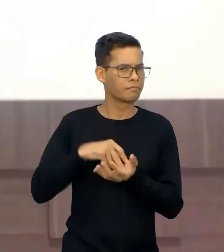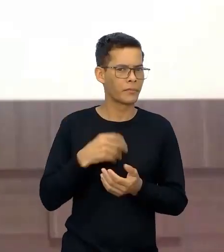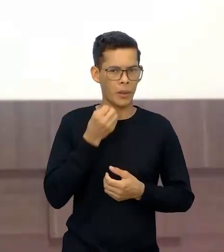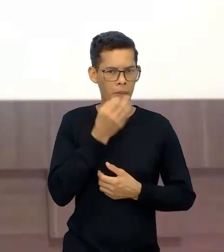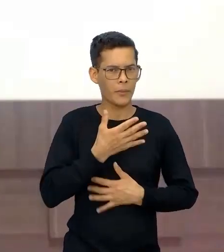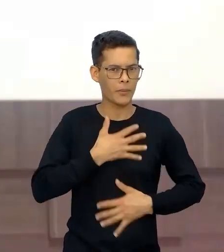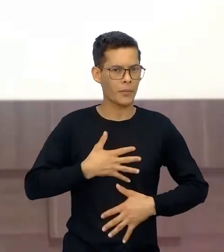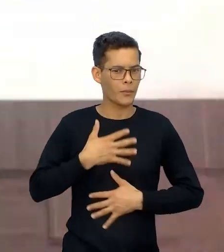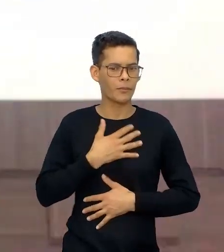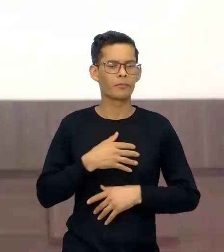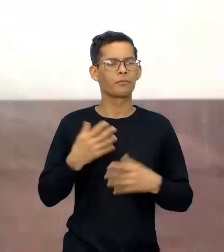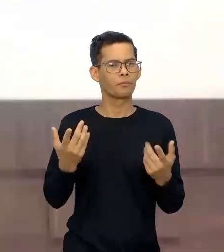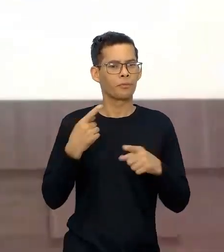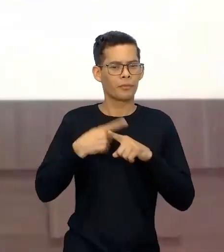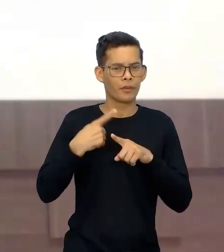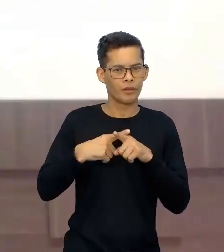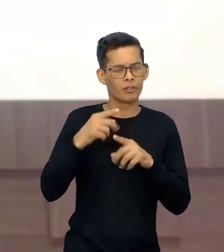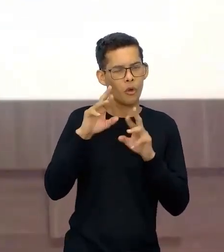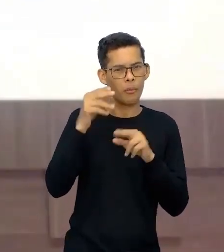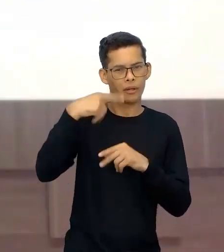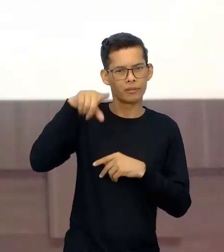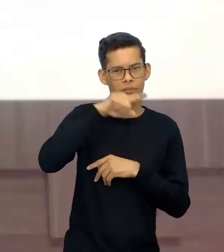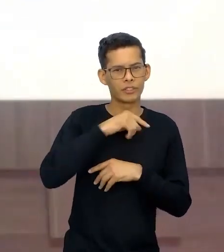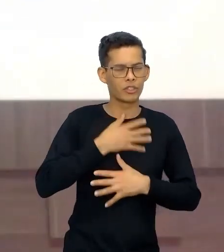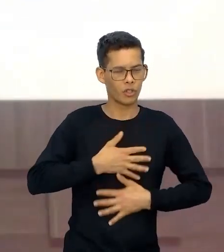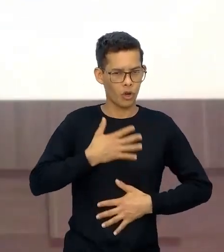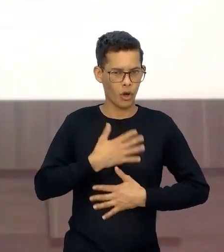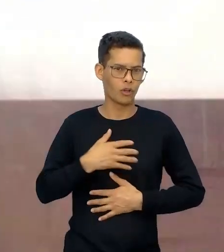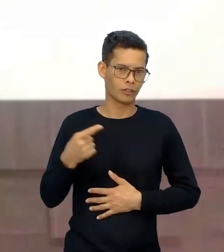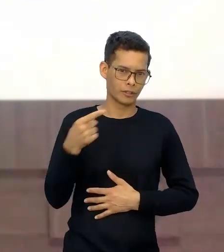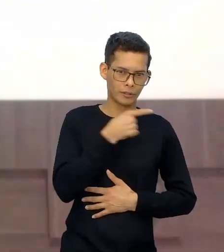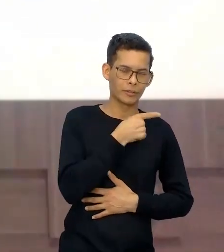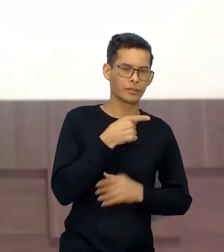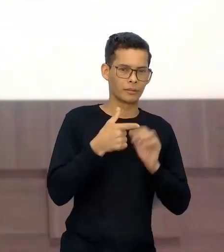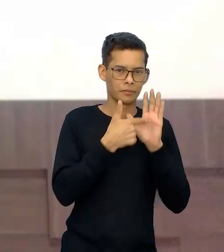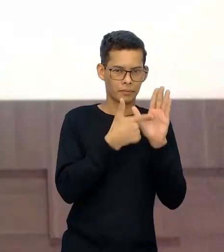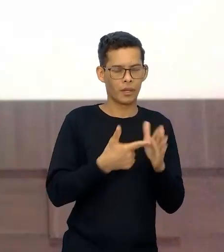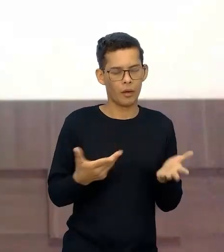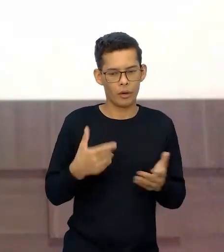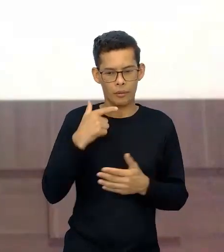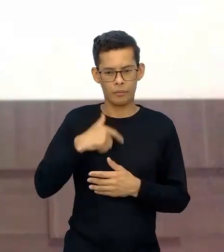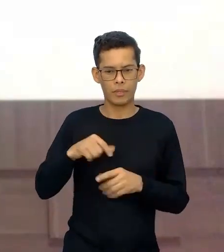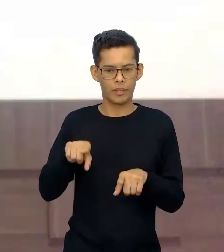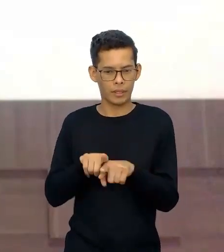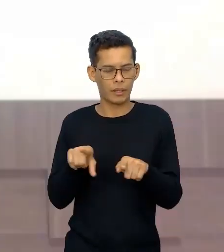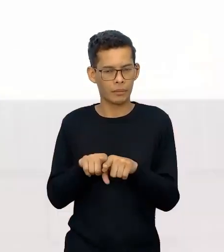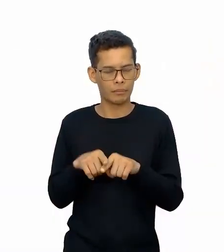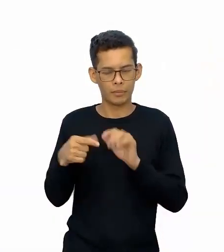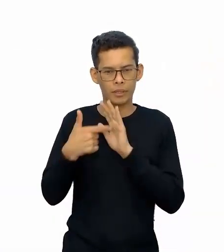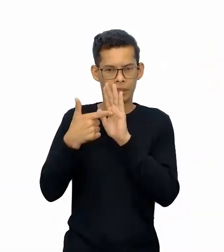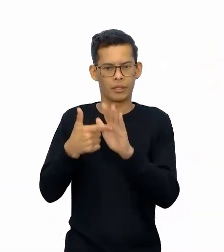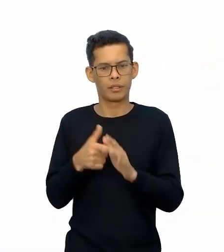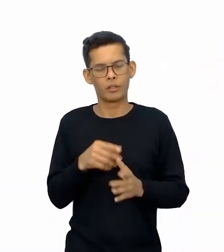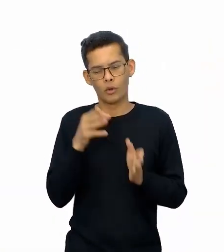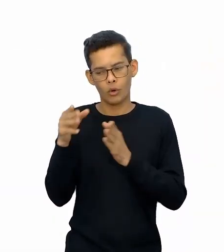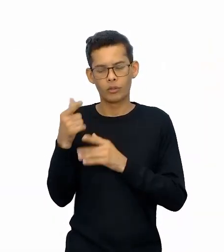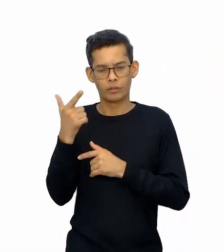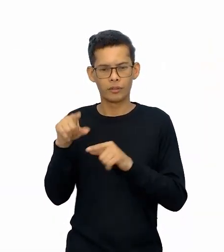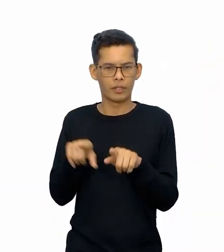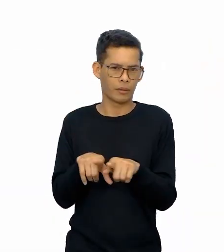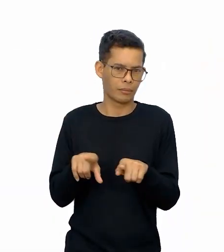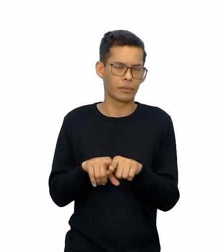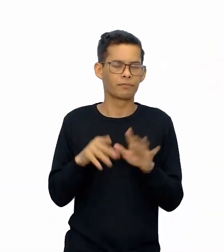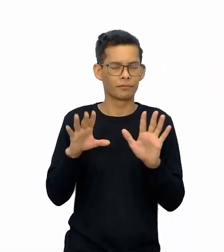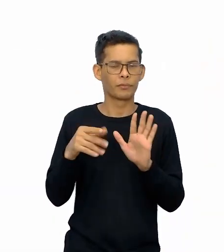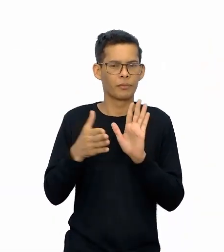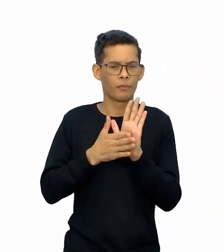tenham gostado. Espero que vocês gostem da minha e dos meus demais colegas também, né? Então vamos agora conhecer a proposta